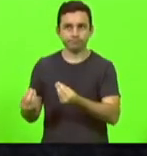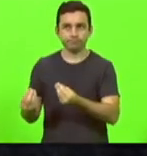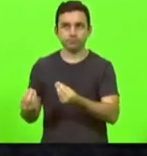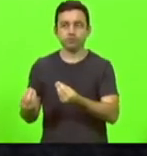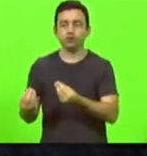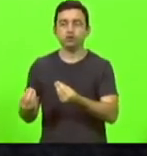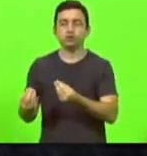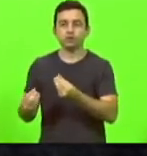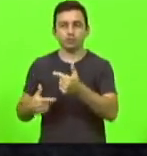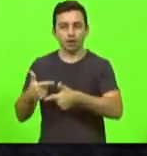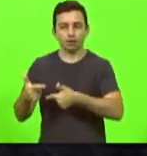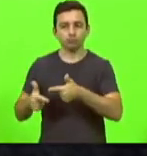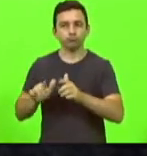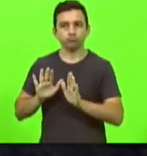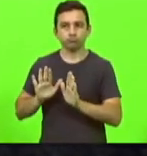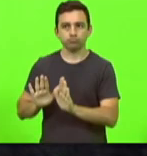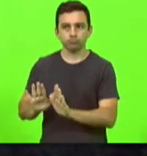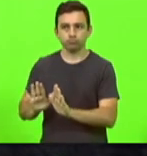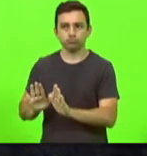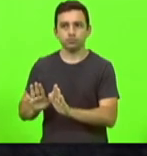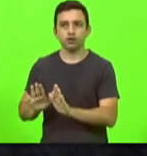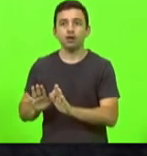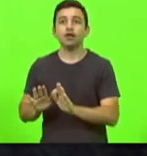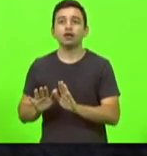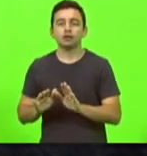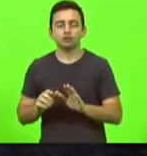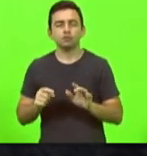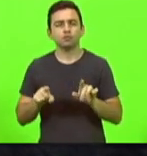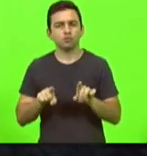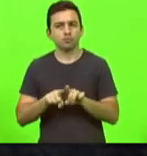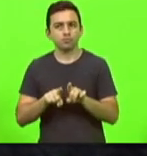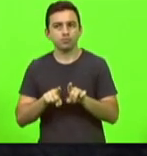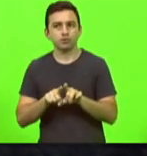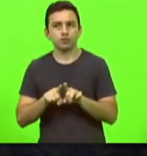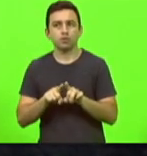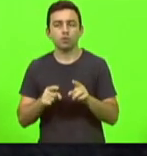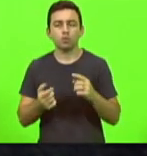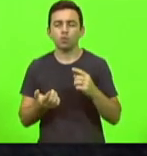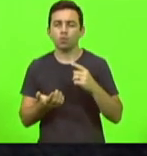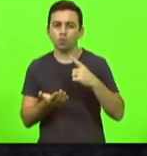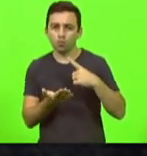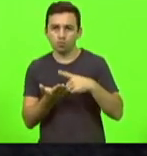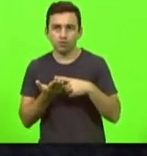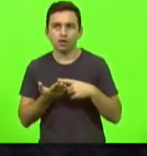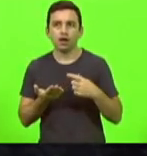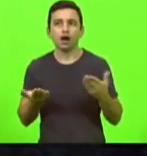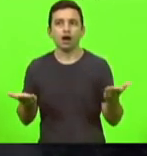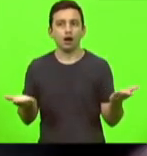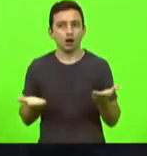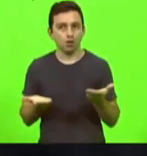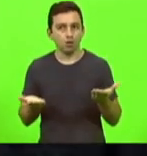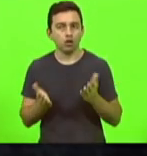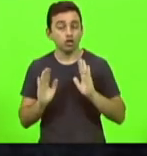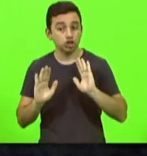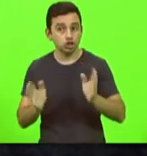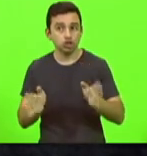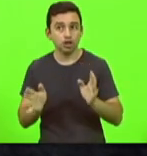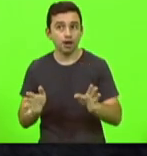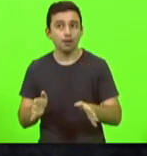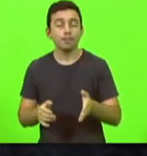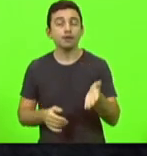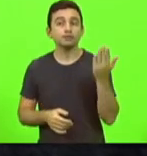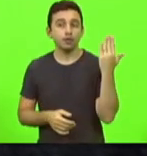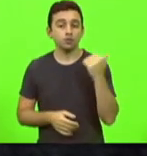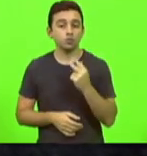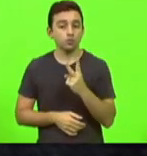Lembrando que esta casa é feita de acordo Deputado sugere e o que está acontecendo hoje aqui é um acordo firmado lá em